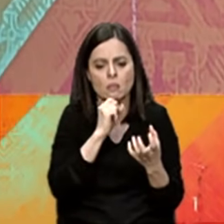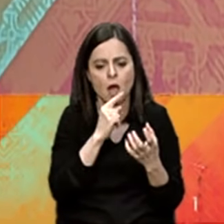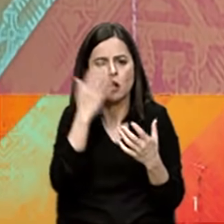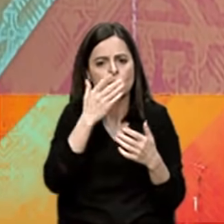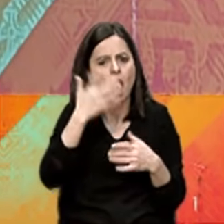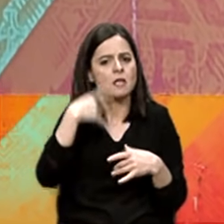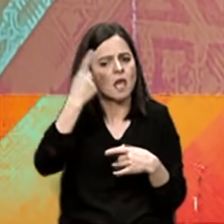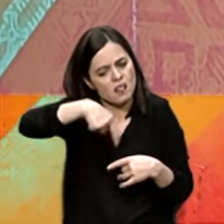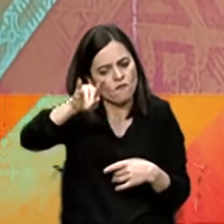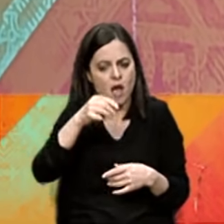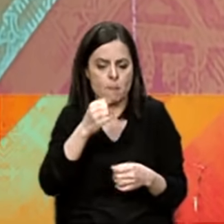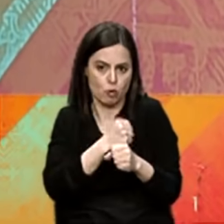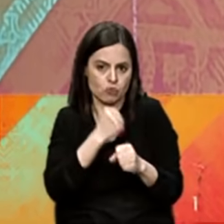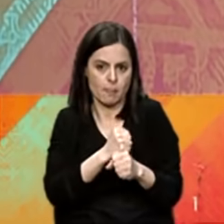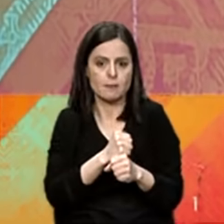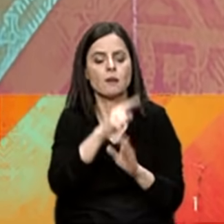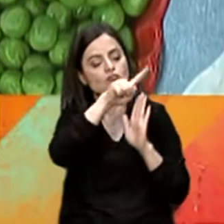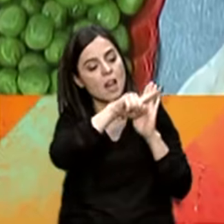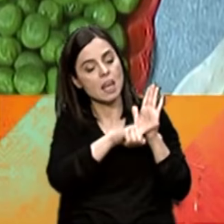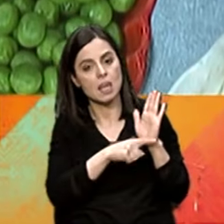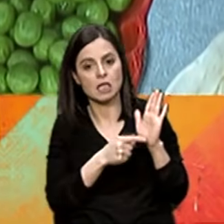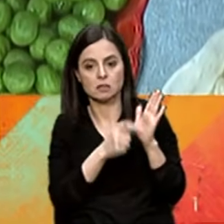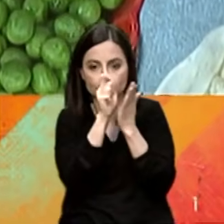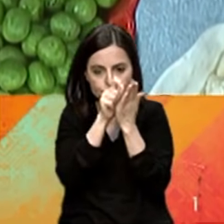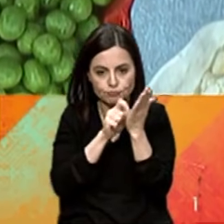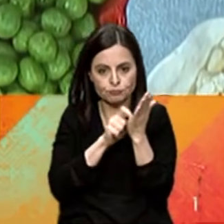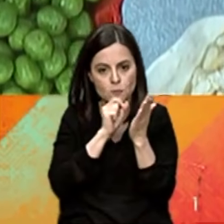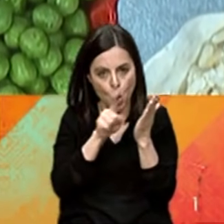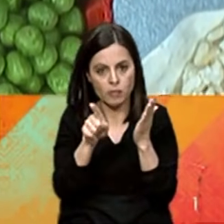trabalho. Boa, boa ideia. Vamos à lista de ingredientes então. Tome nota.